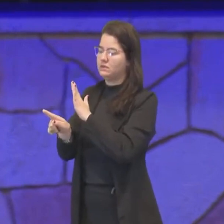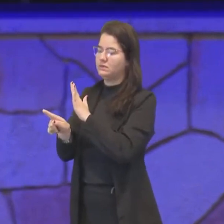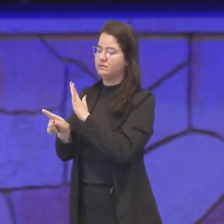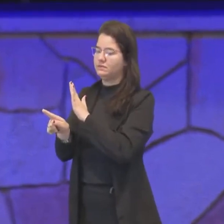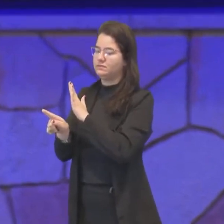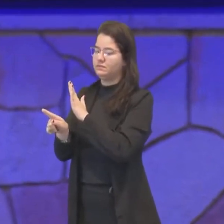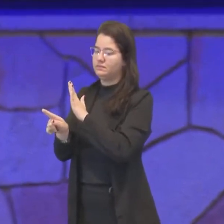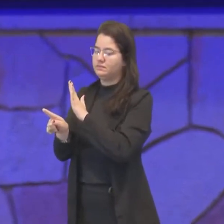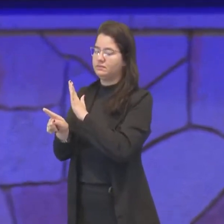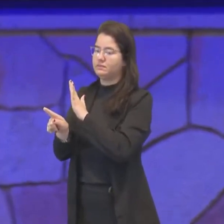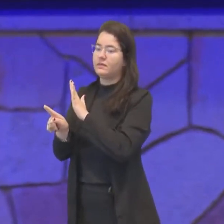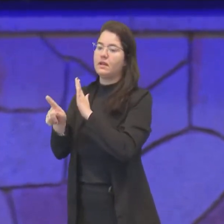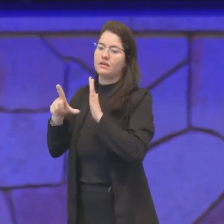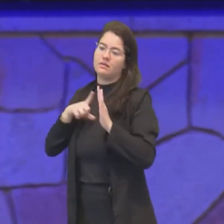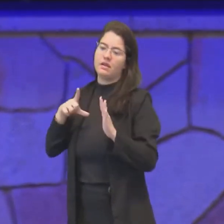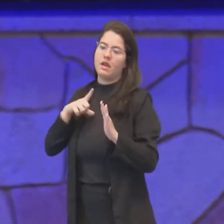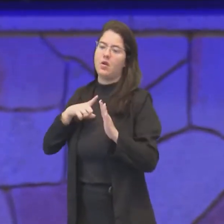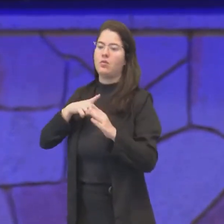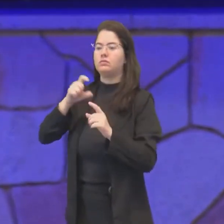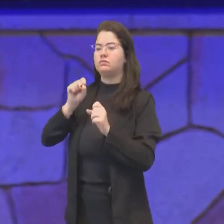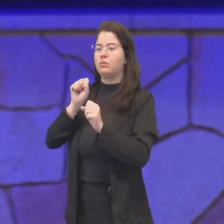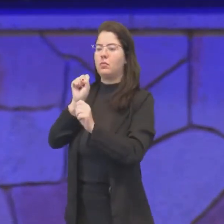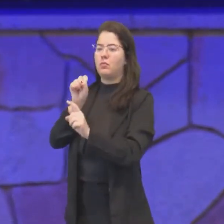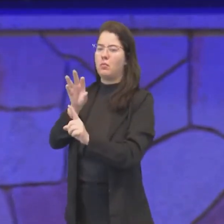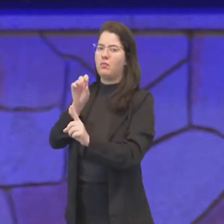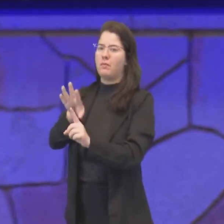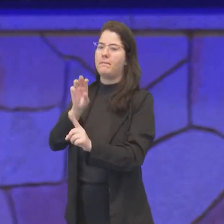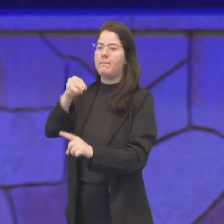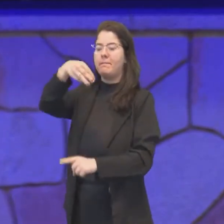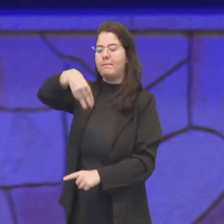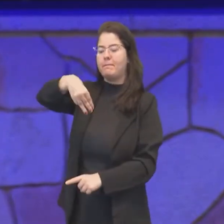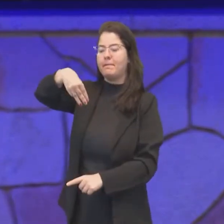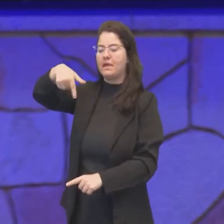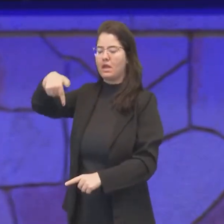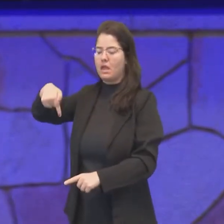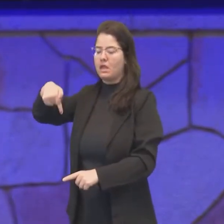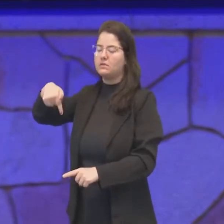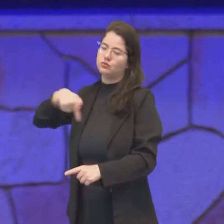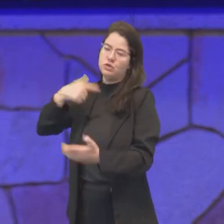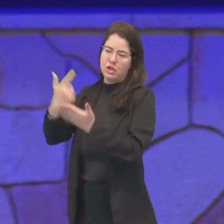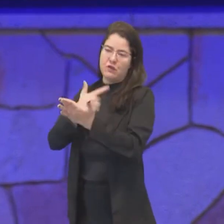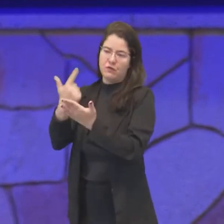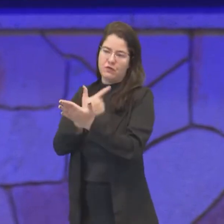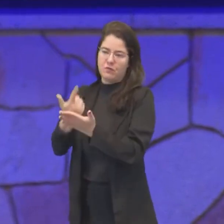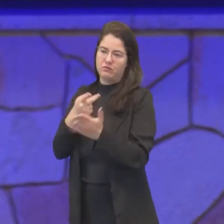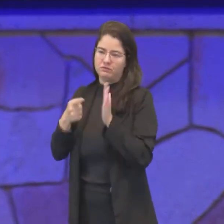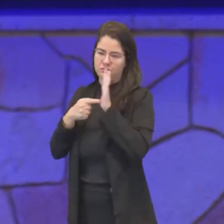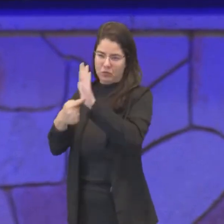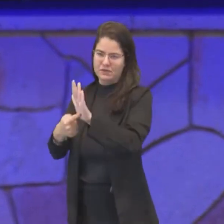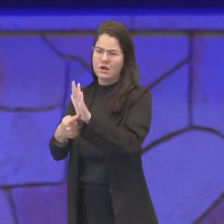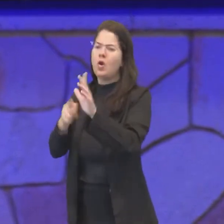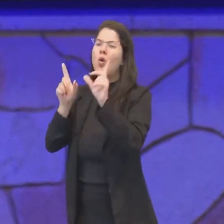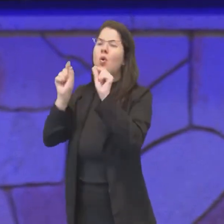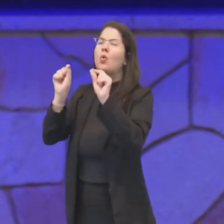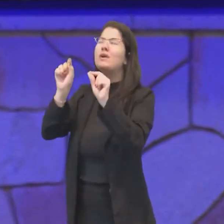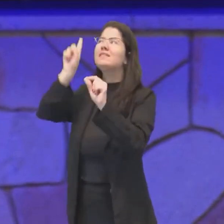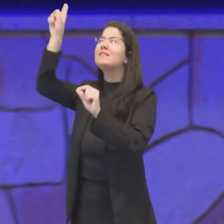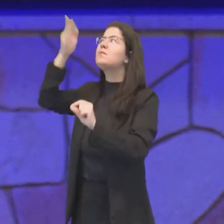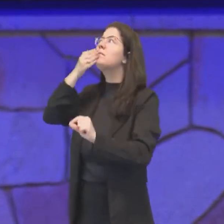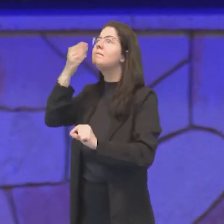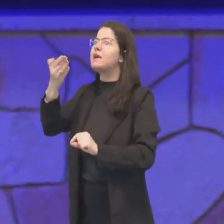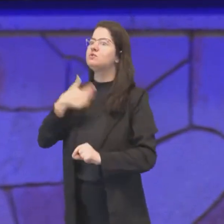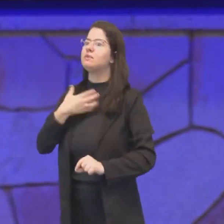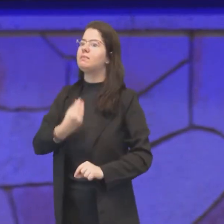que o profeta Miqueias traz, que reflete muito do desejo das pessoas. O que Deus pede de mim? O que eu